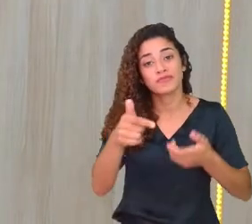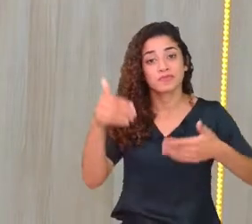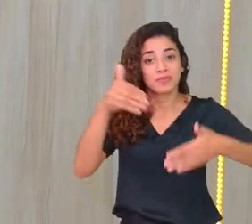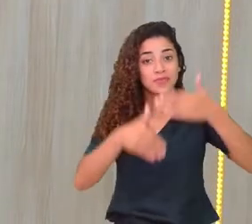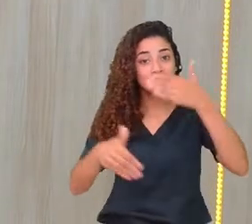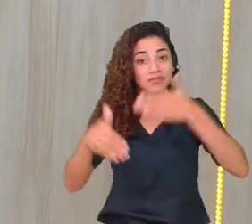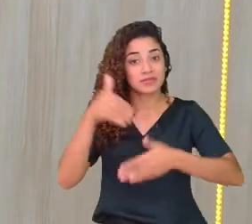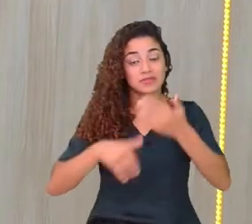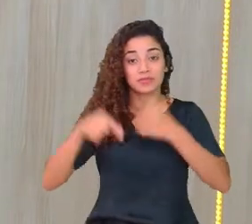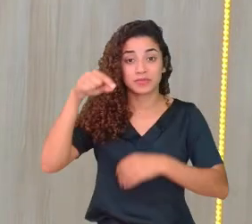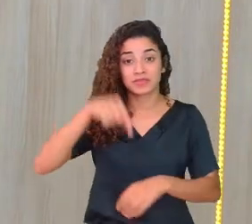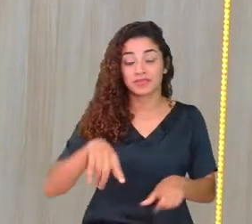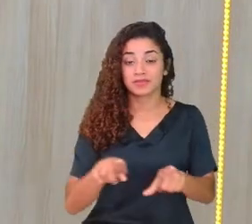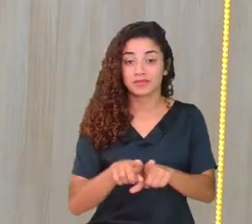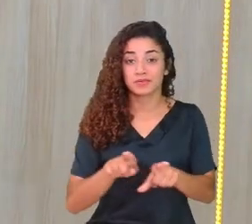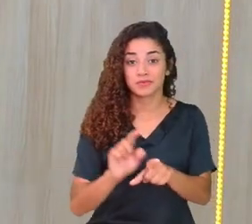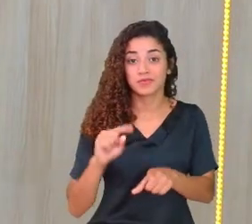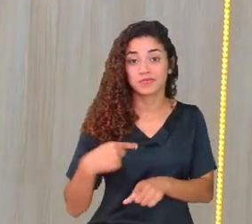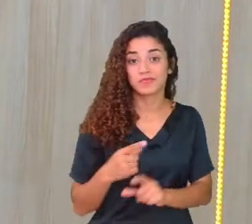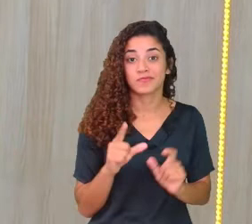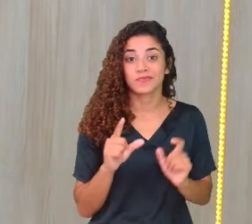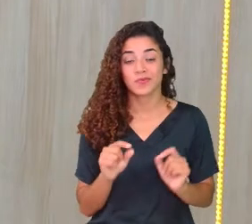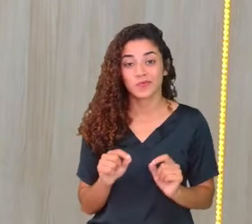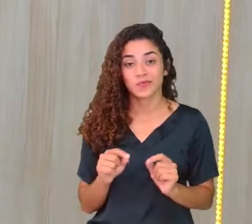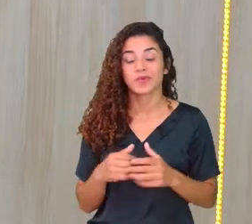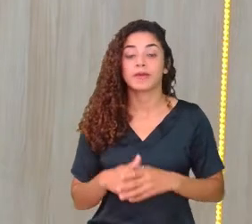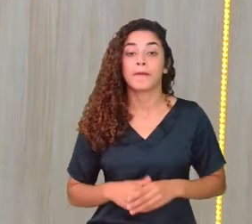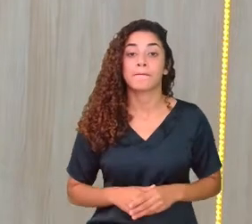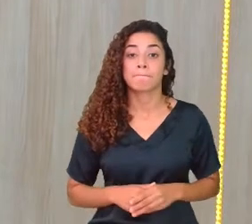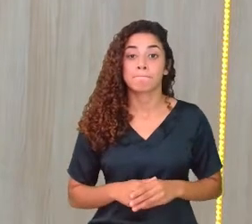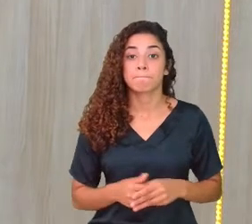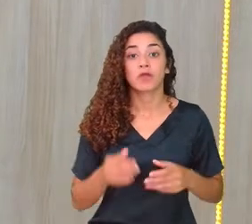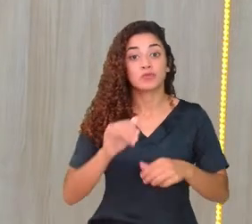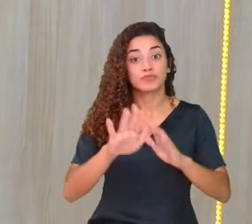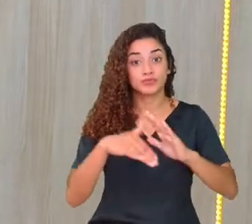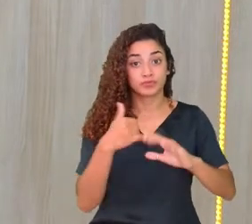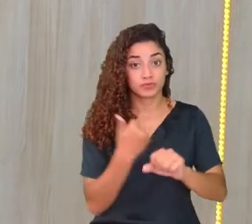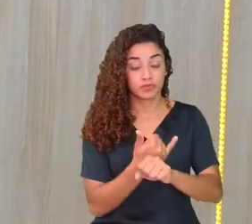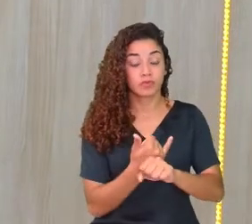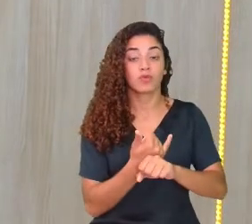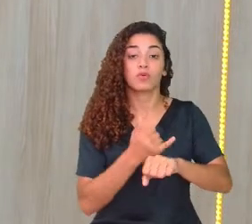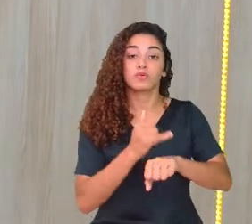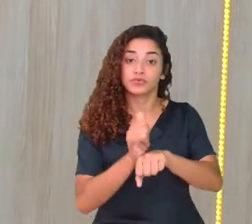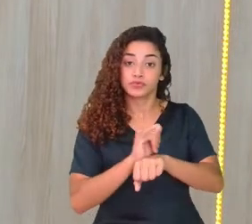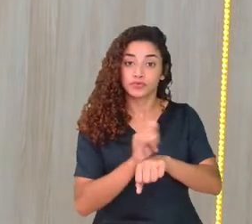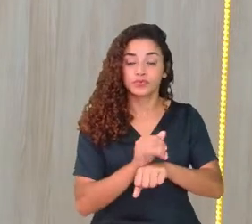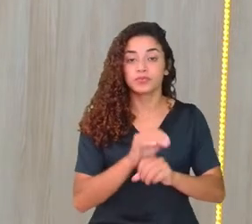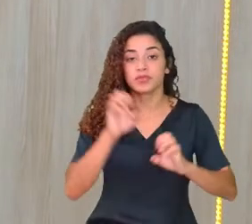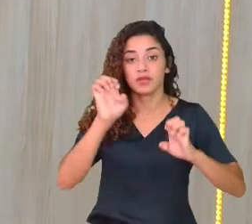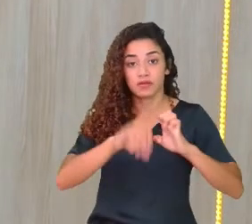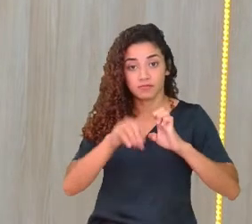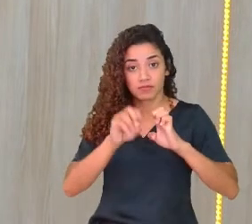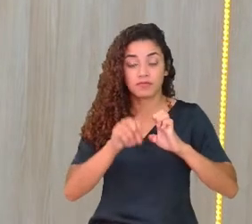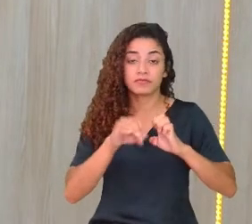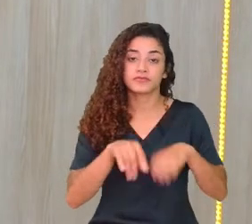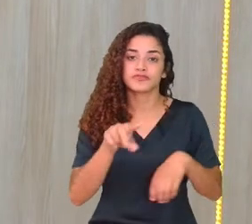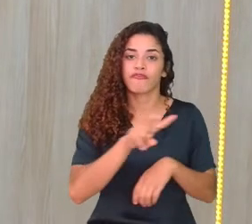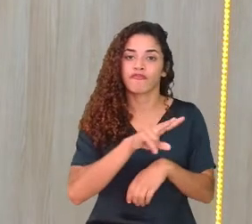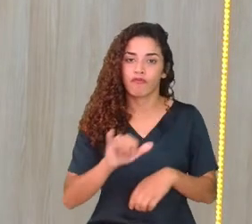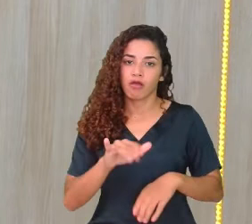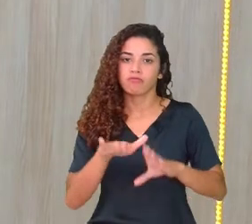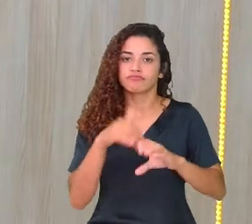participem. Também nós temos a questão do YouTube, o nosso canal Educa Recife, então você vai no